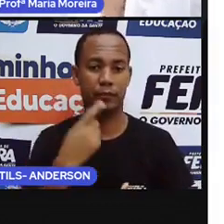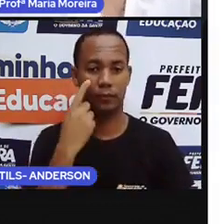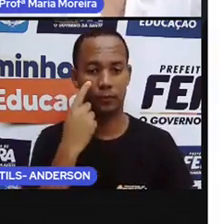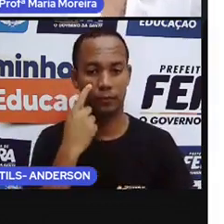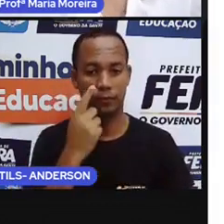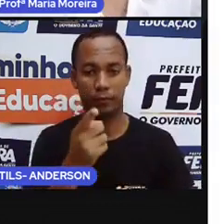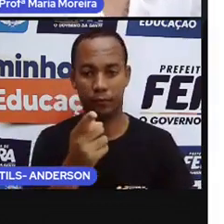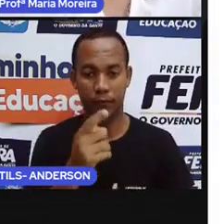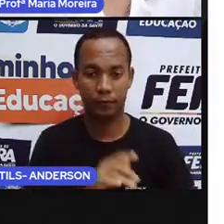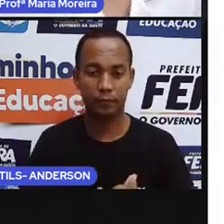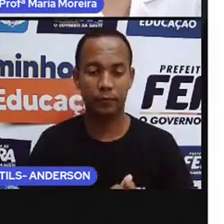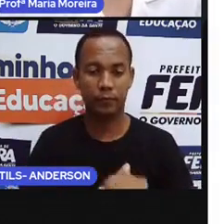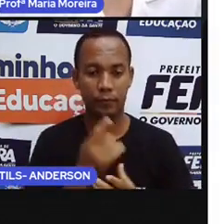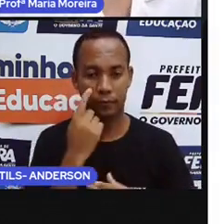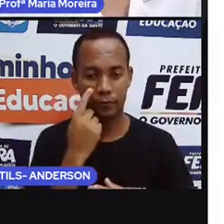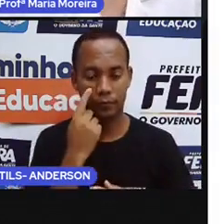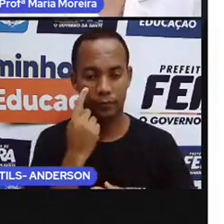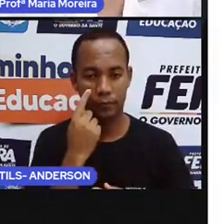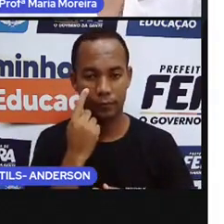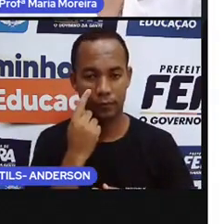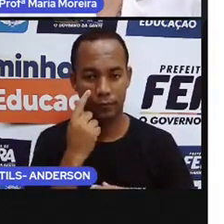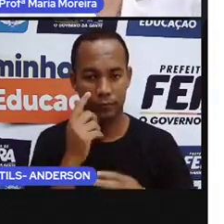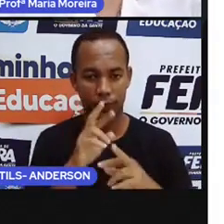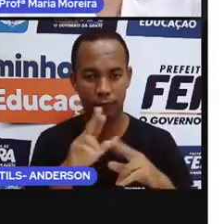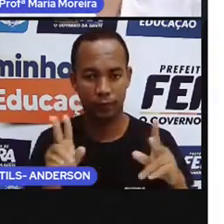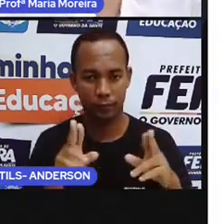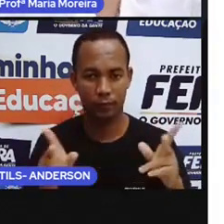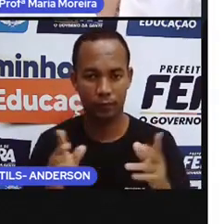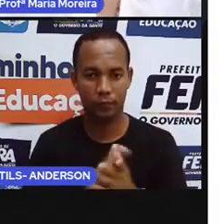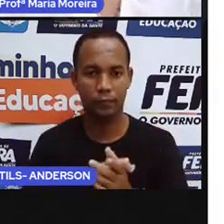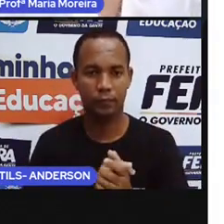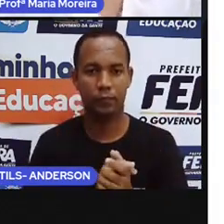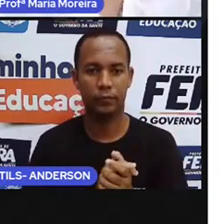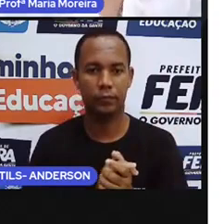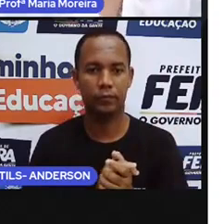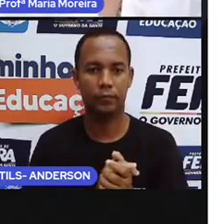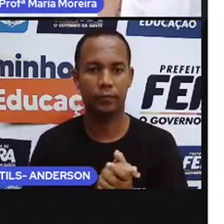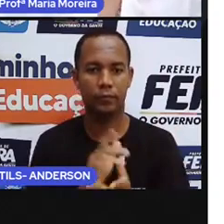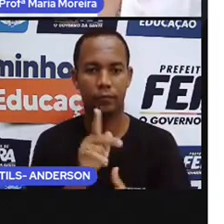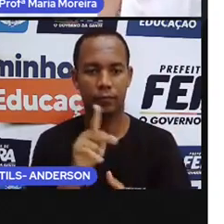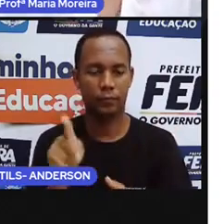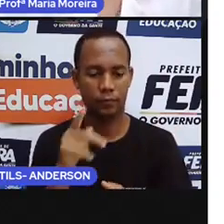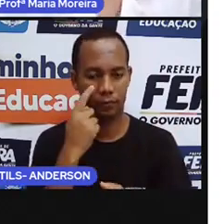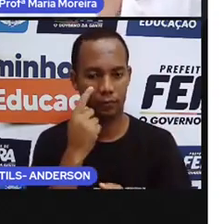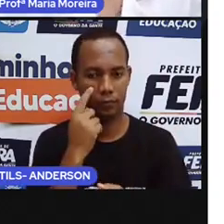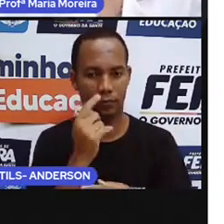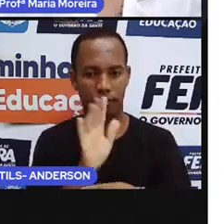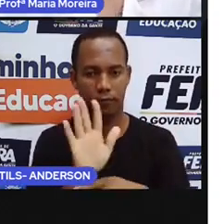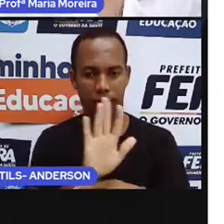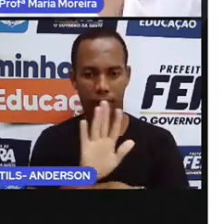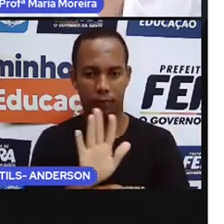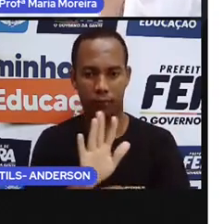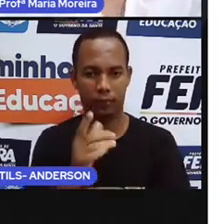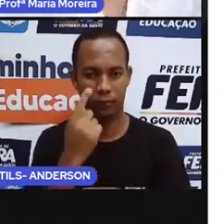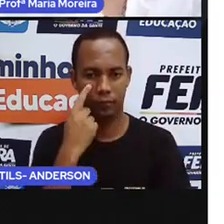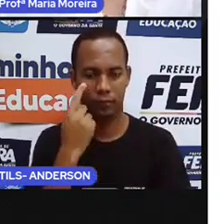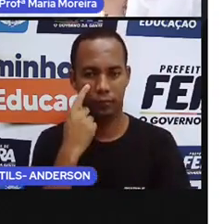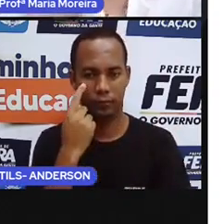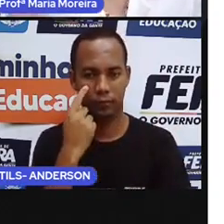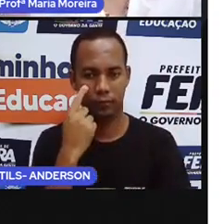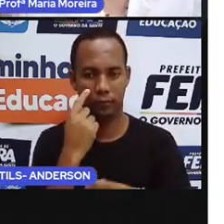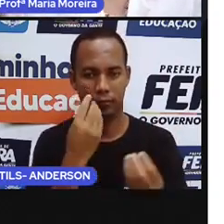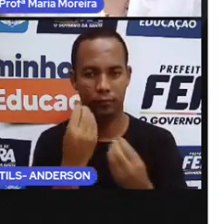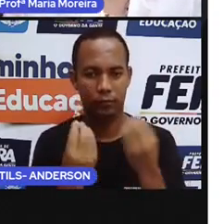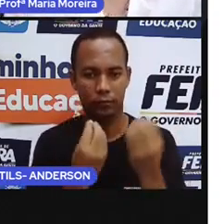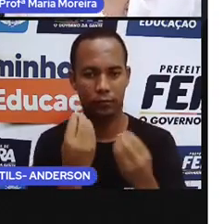aqui agora a gente vai fazer uma coisa diferente, né? A prova vai passar um vídeo para vocês, né? Sobre as